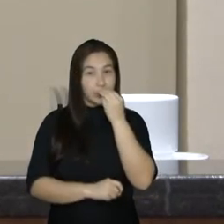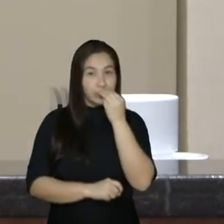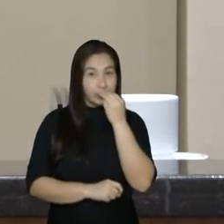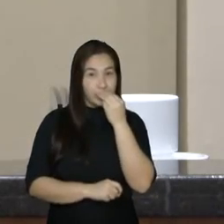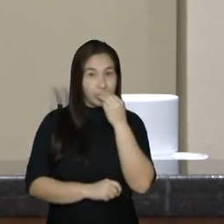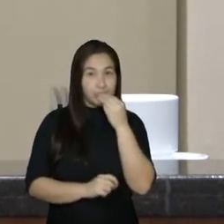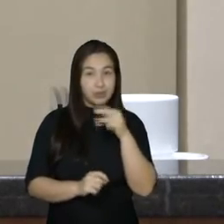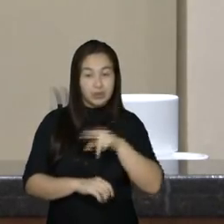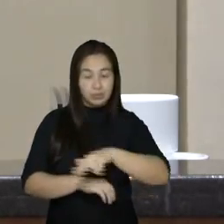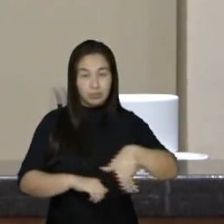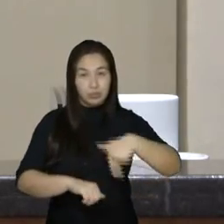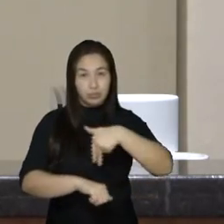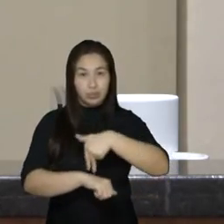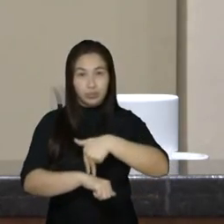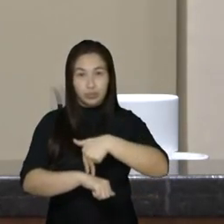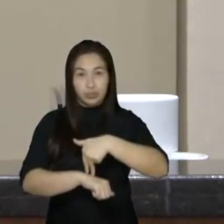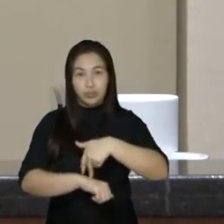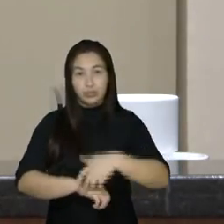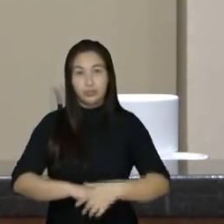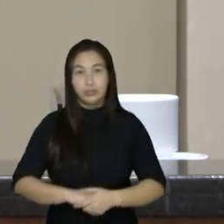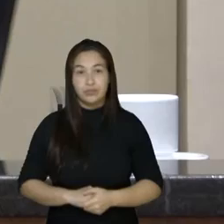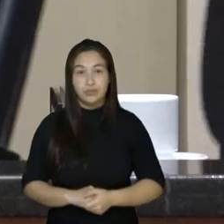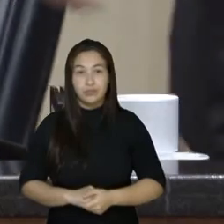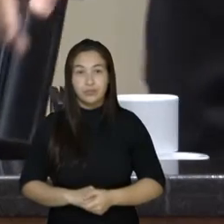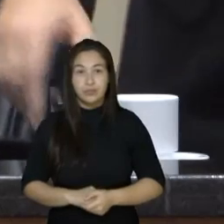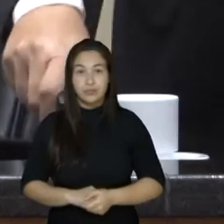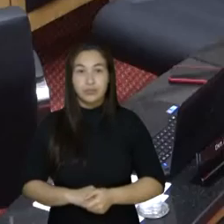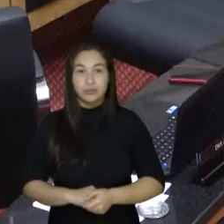fazer uso da palavra.